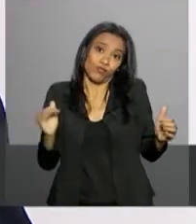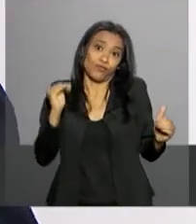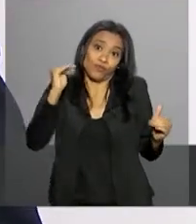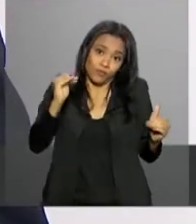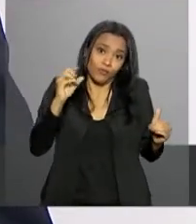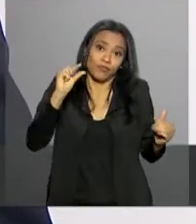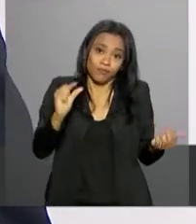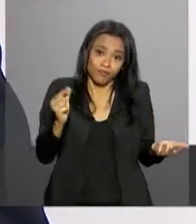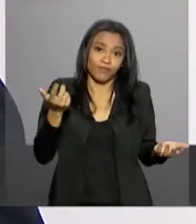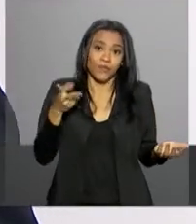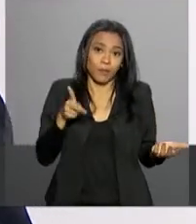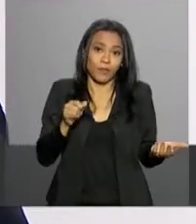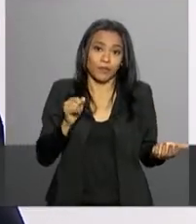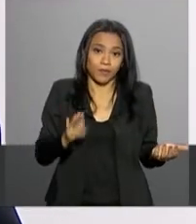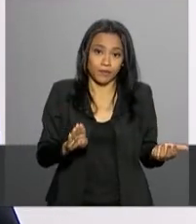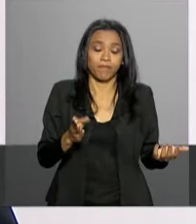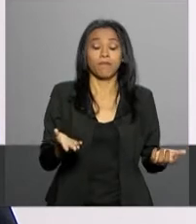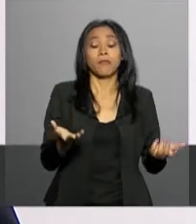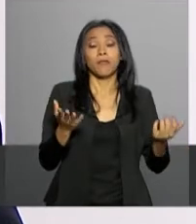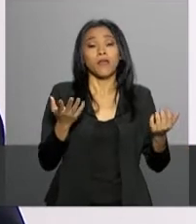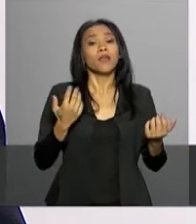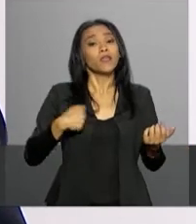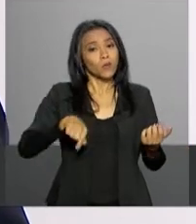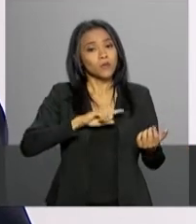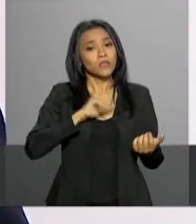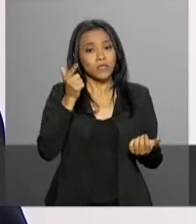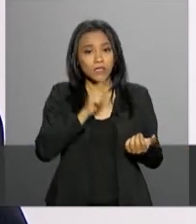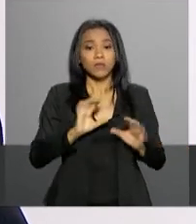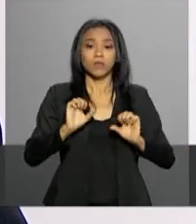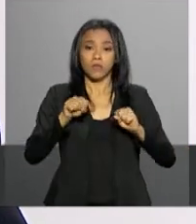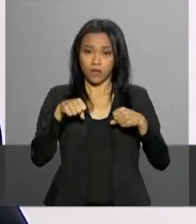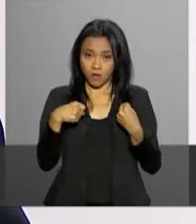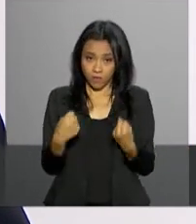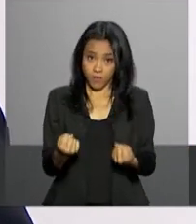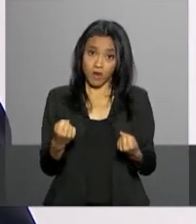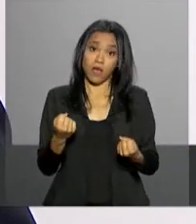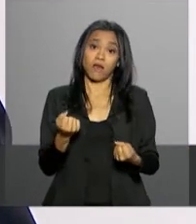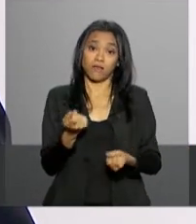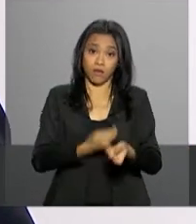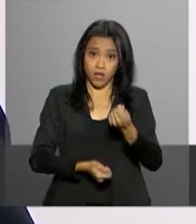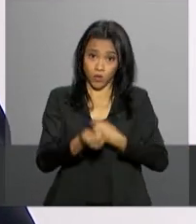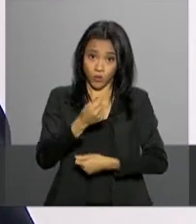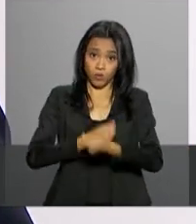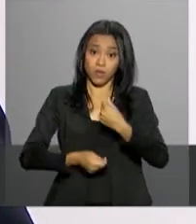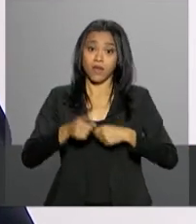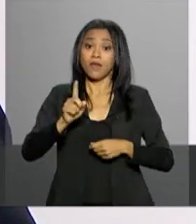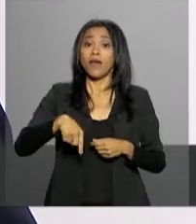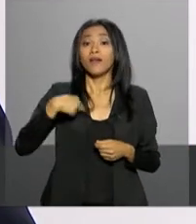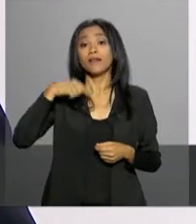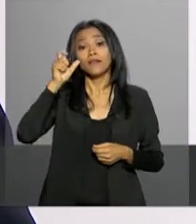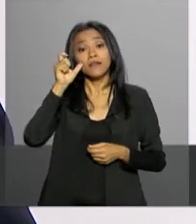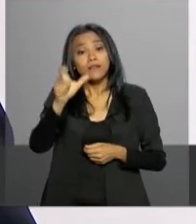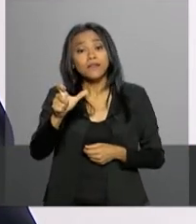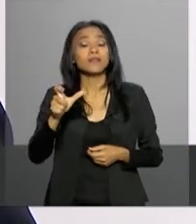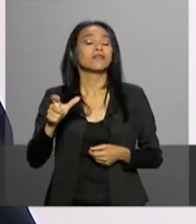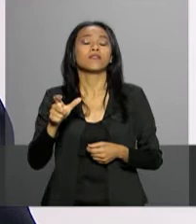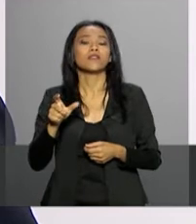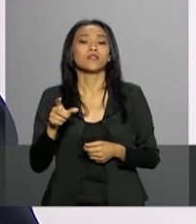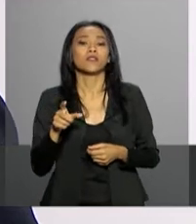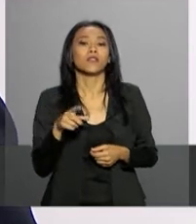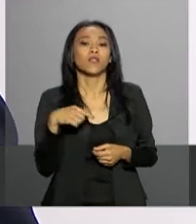nós recuperamos na economia interessante ontem ainda meus senhores nós senhoras nós